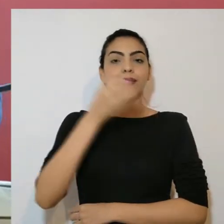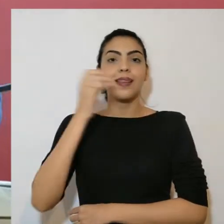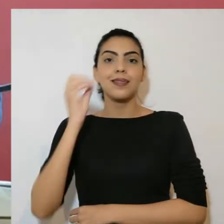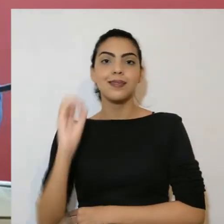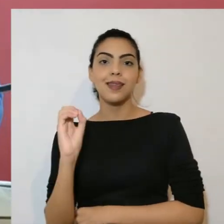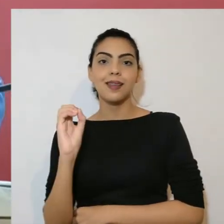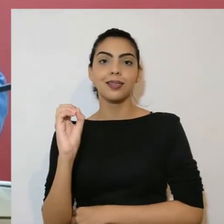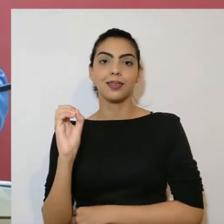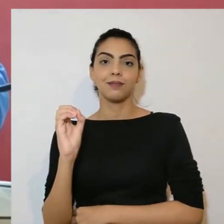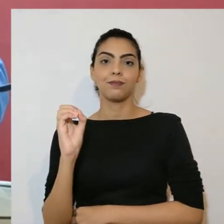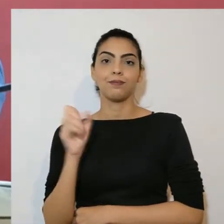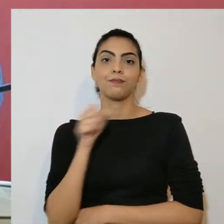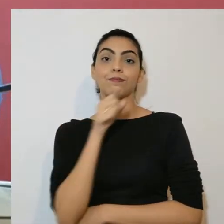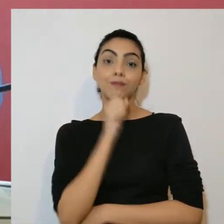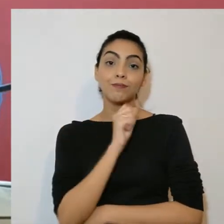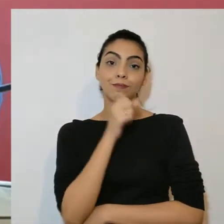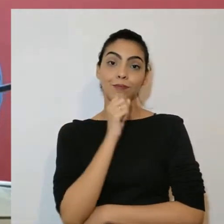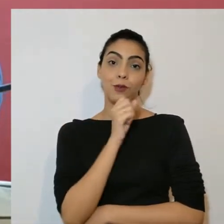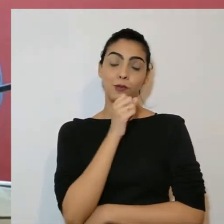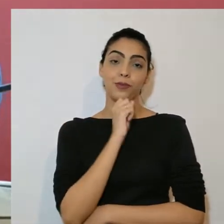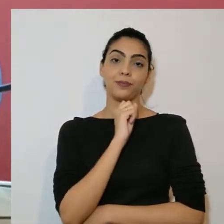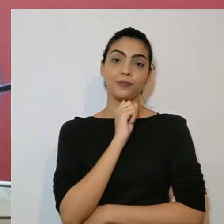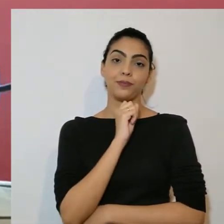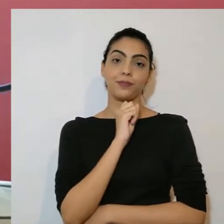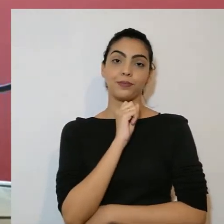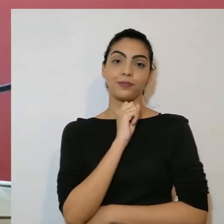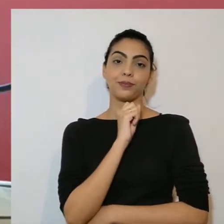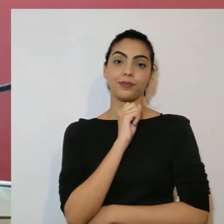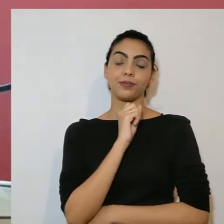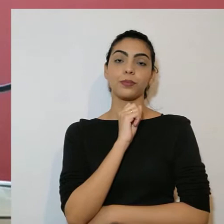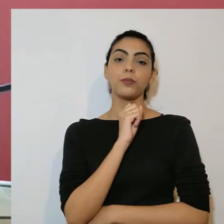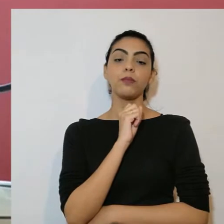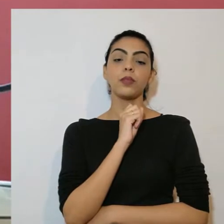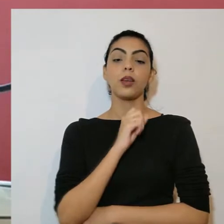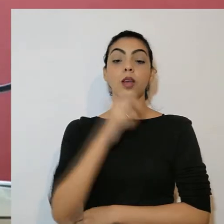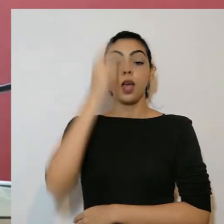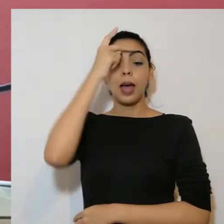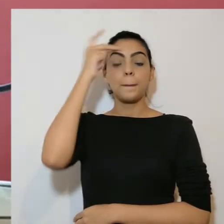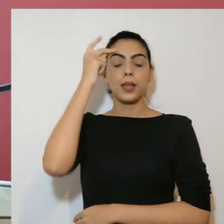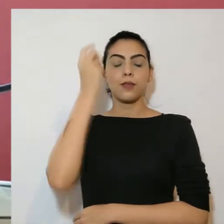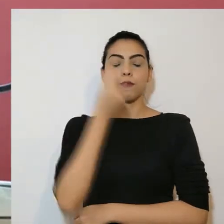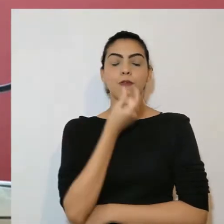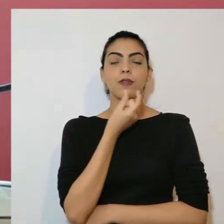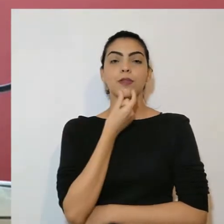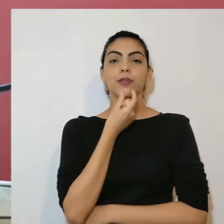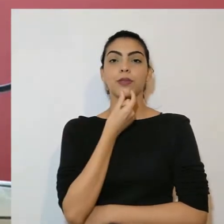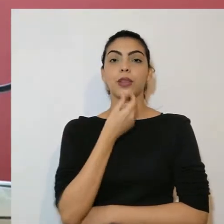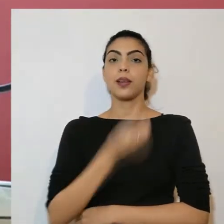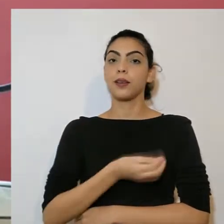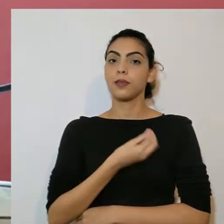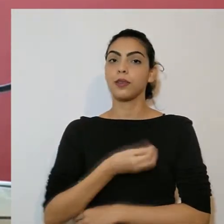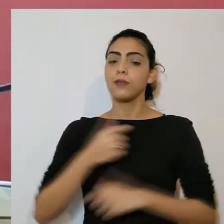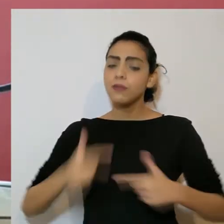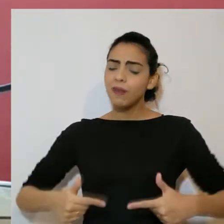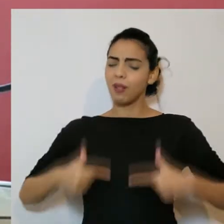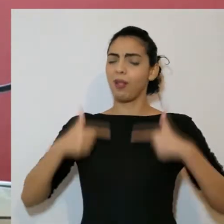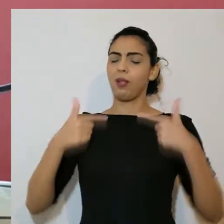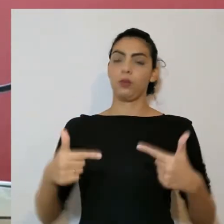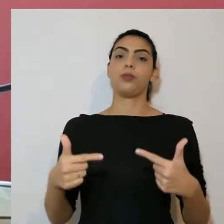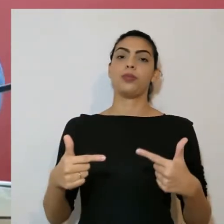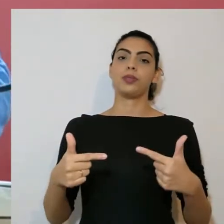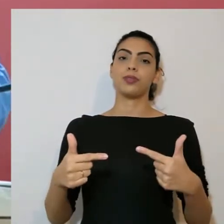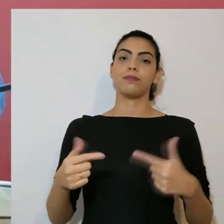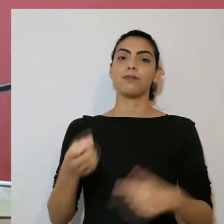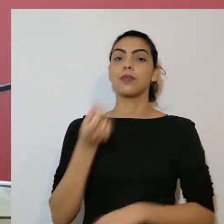60 anos ou 70. O solteiro, ele vive muitas